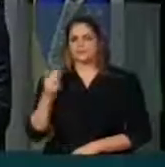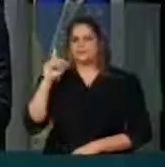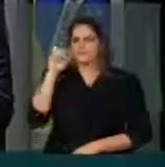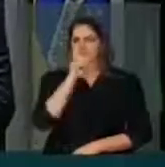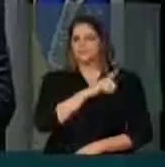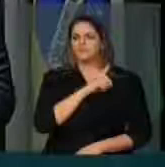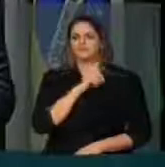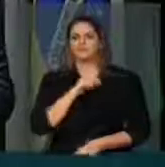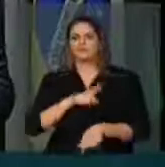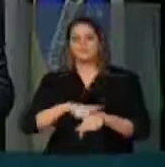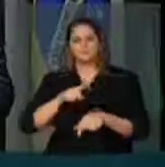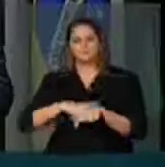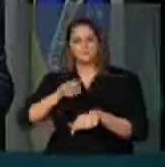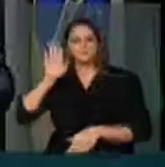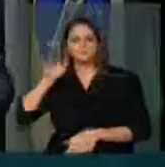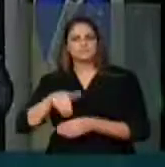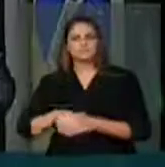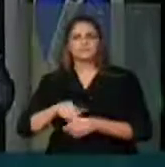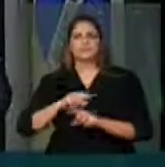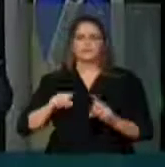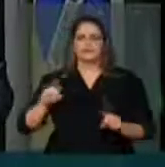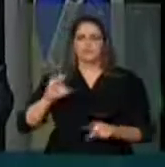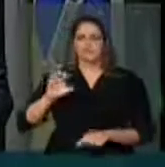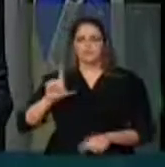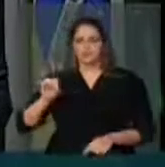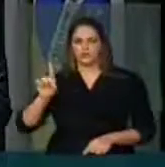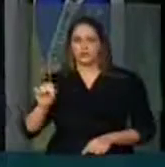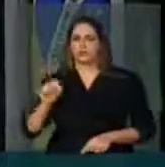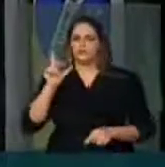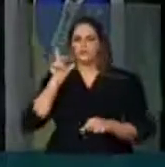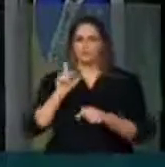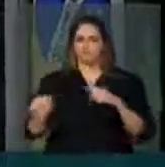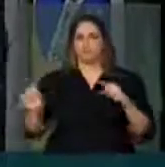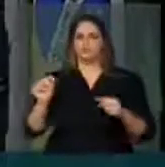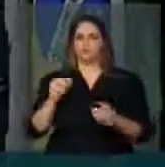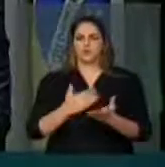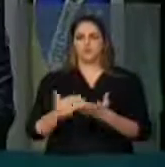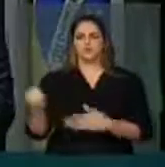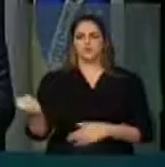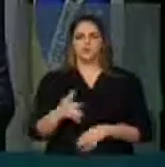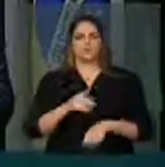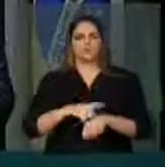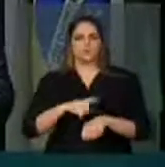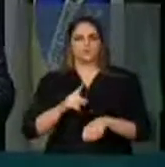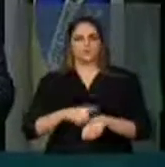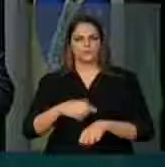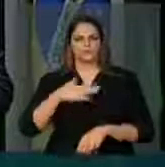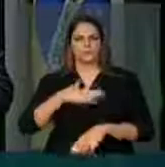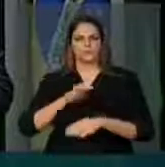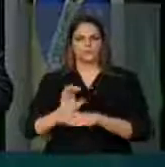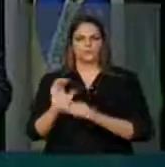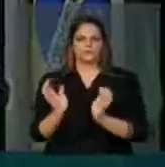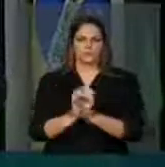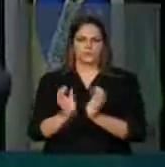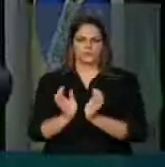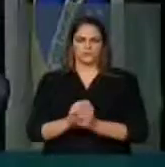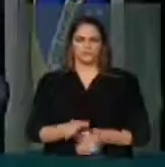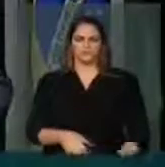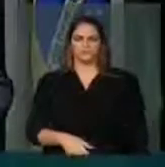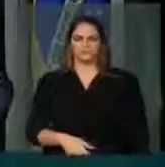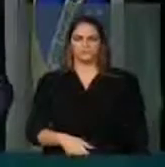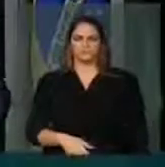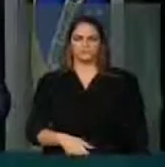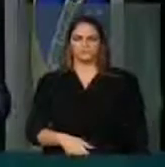duro, que Eduardo vencia as eleições e iniciava esse novo tempo no nosso estado de Pernambuco. Pernambuco